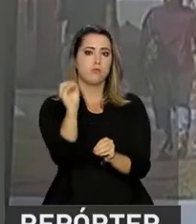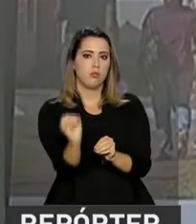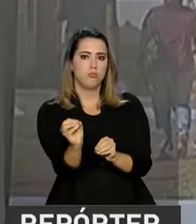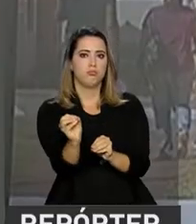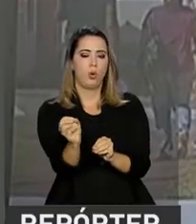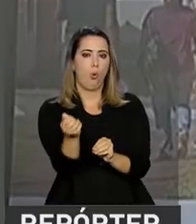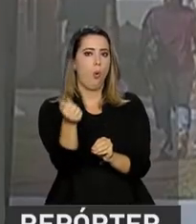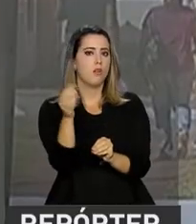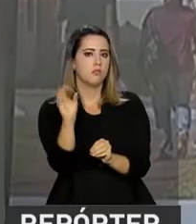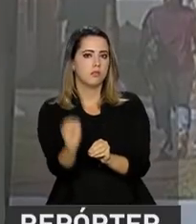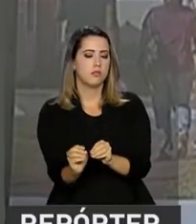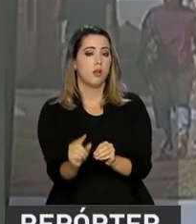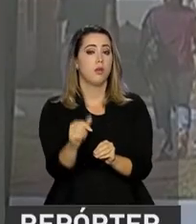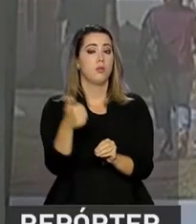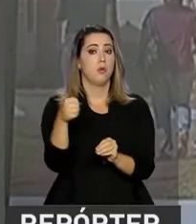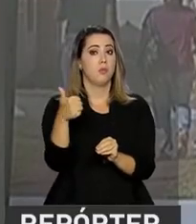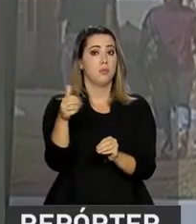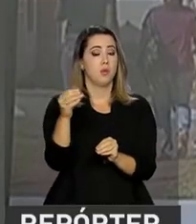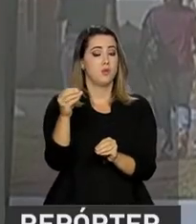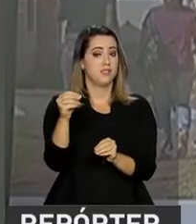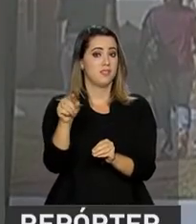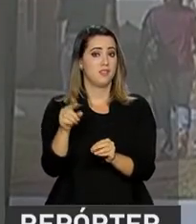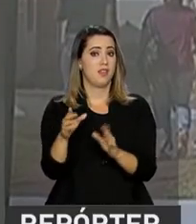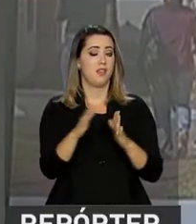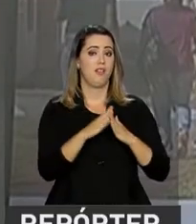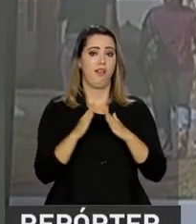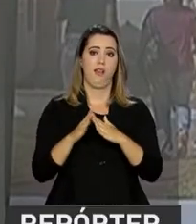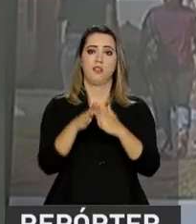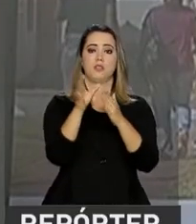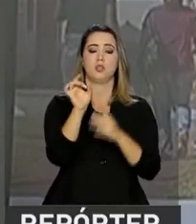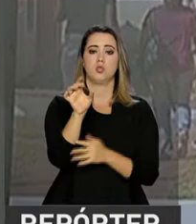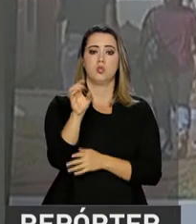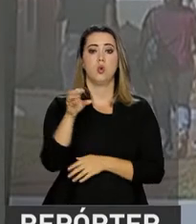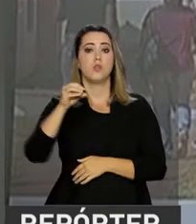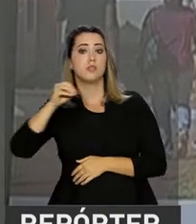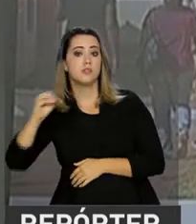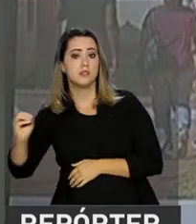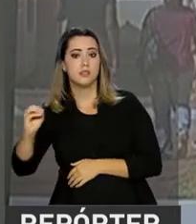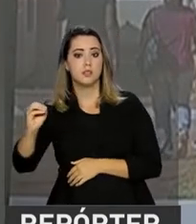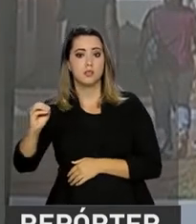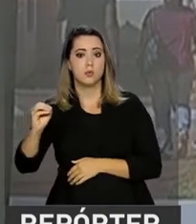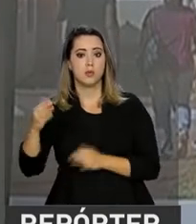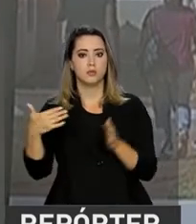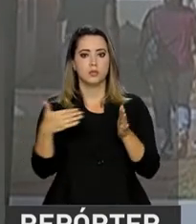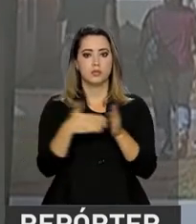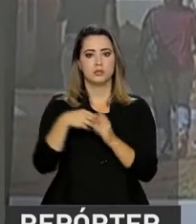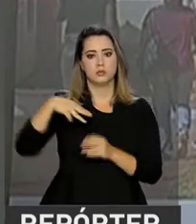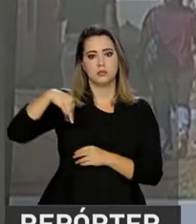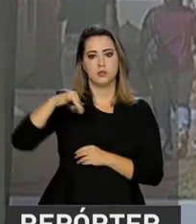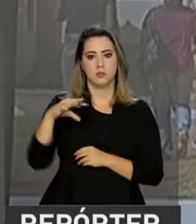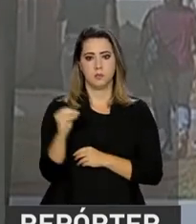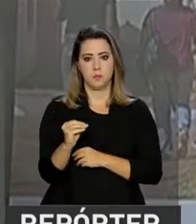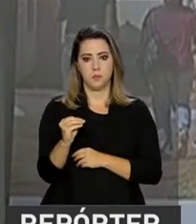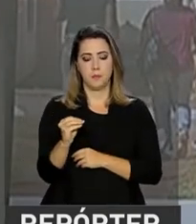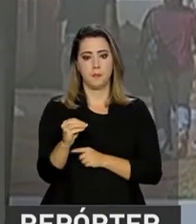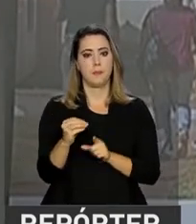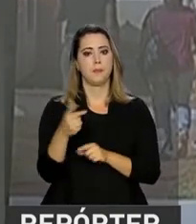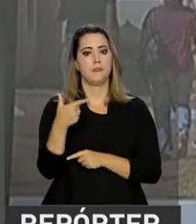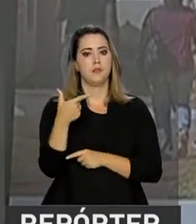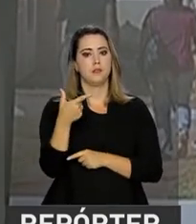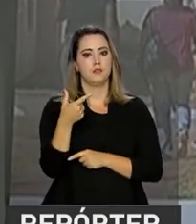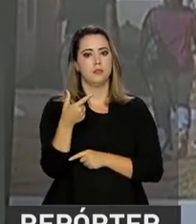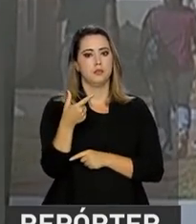1.100 unidades no ano de 2015, zero unidades até maio de